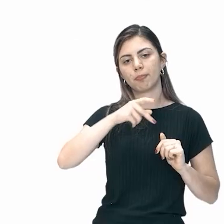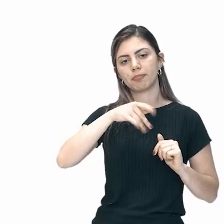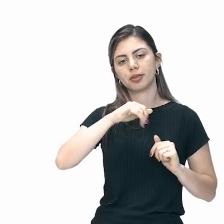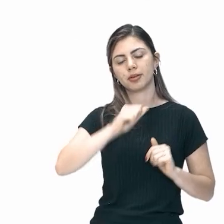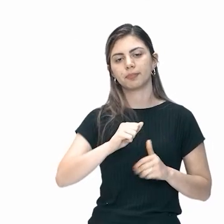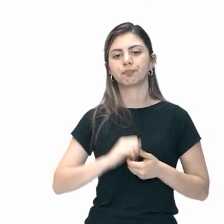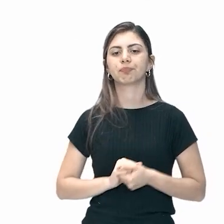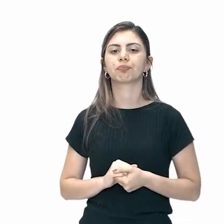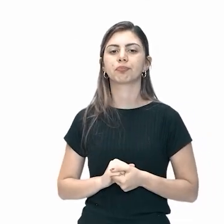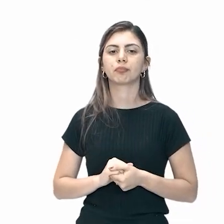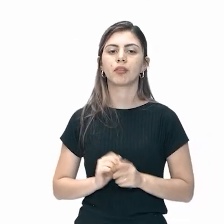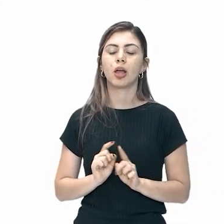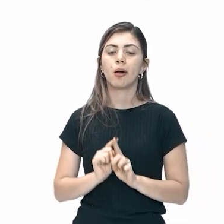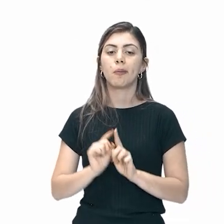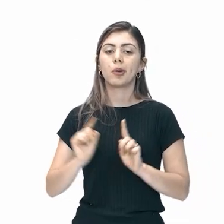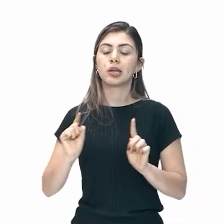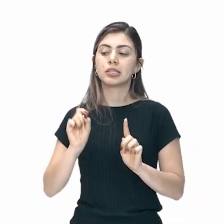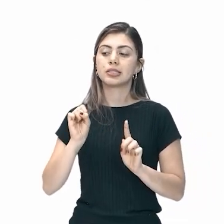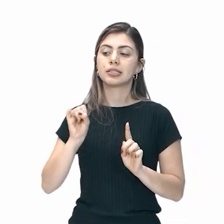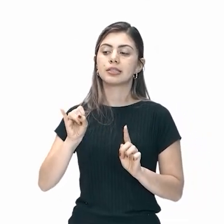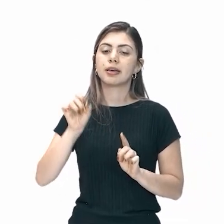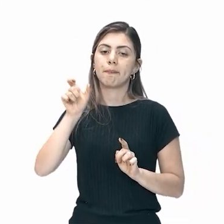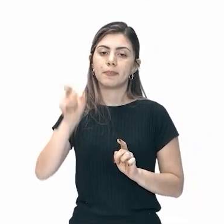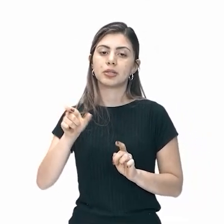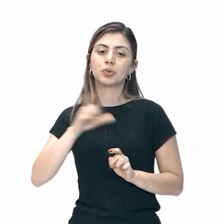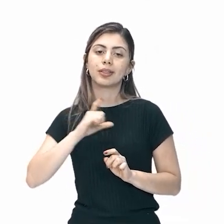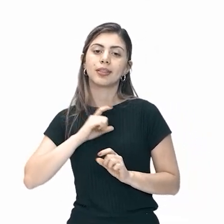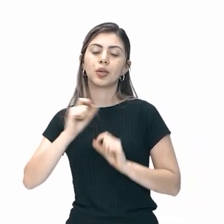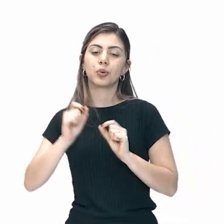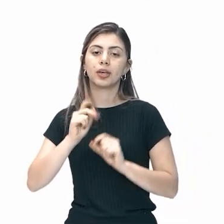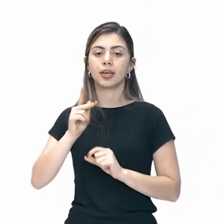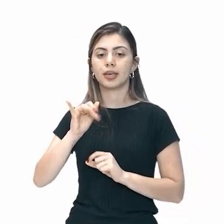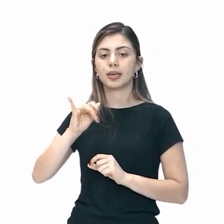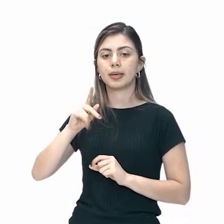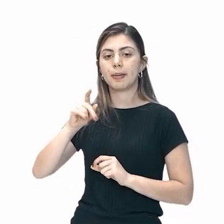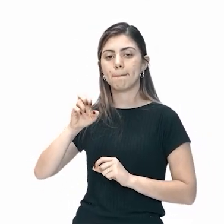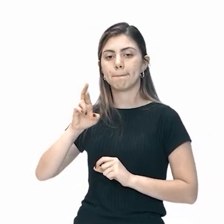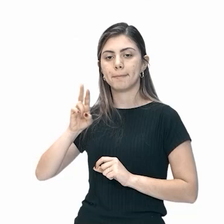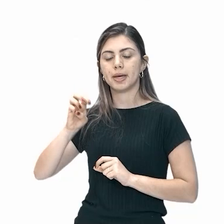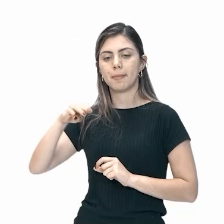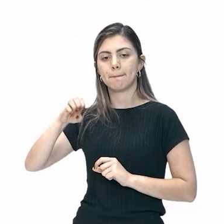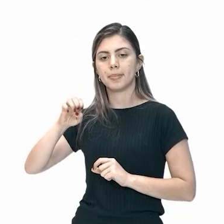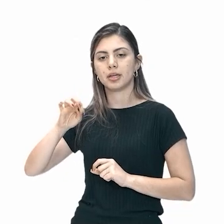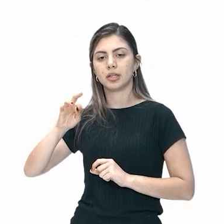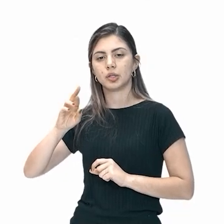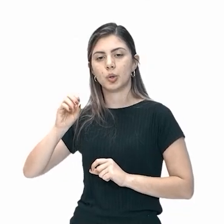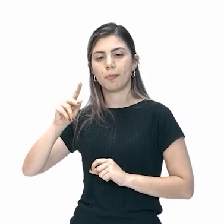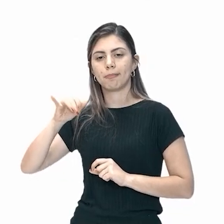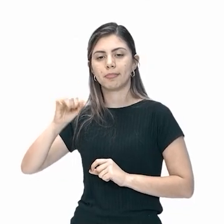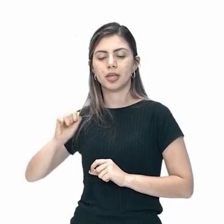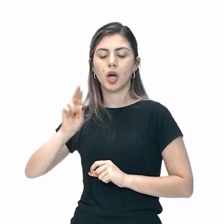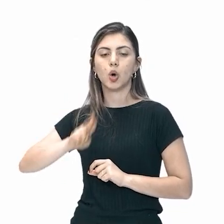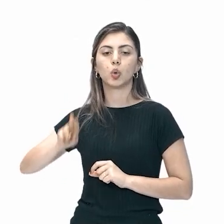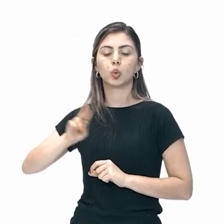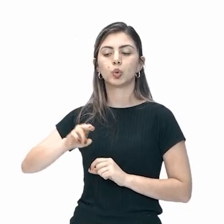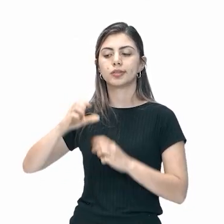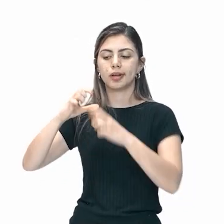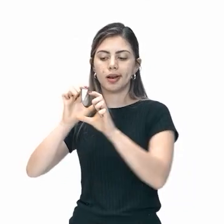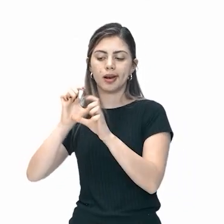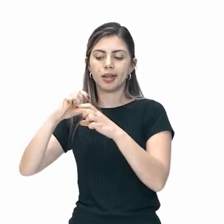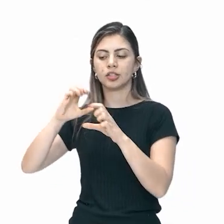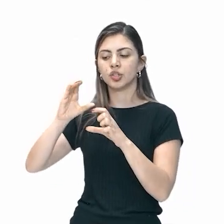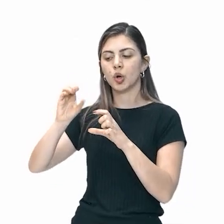Já quando a pessoa tem hipermetropia, ela utiliza uma lente convergente.